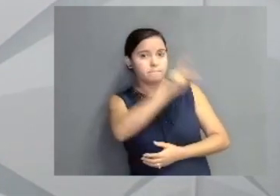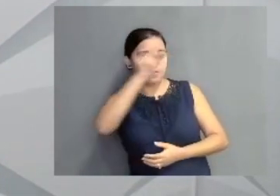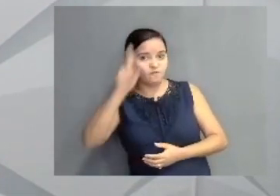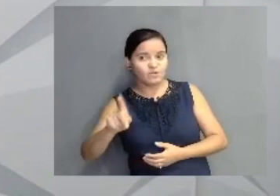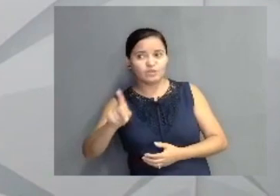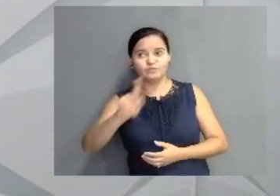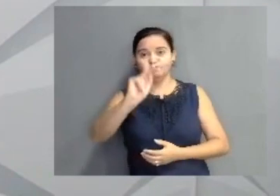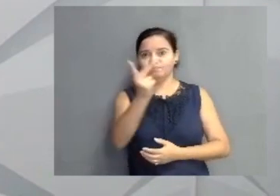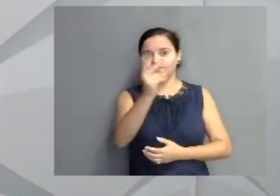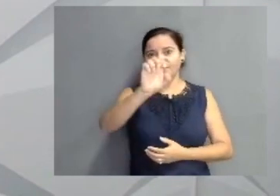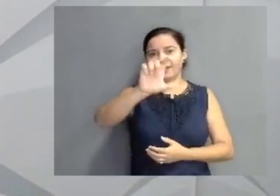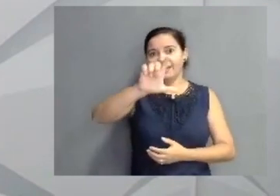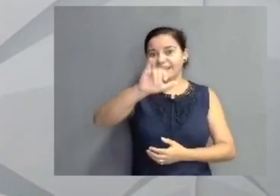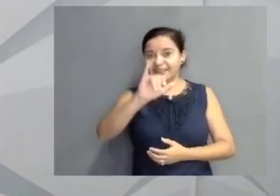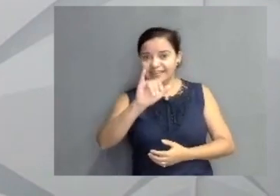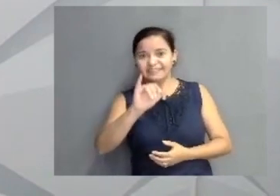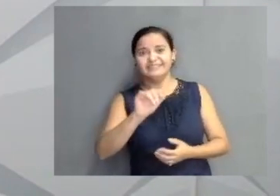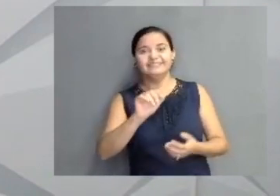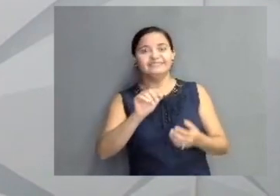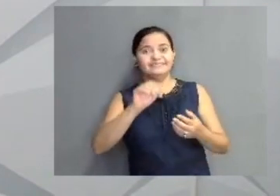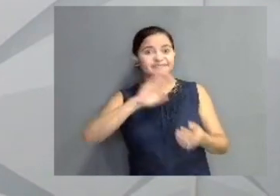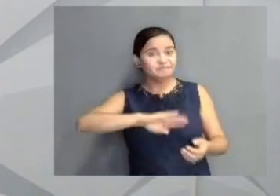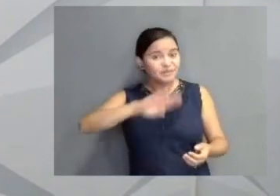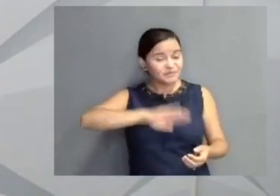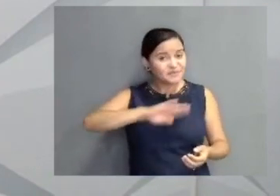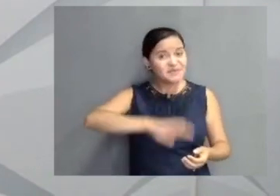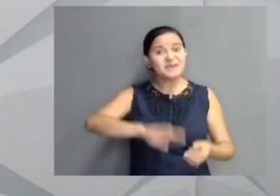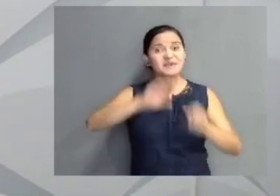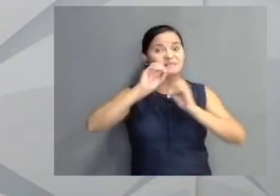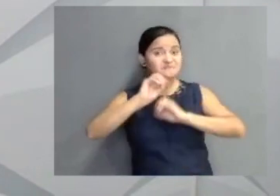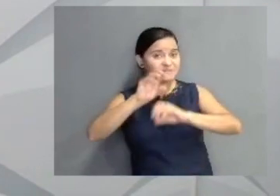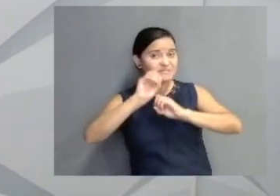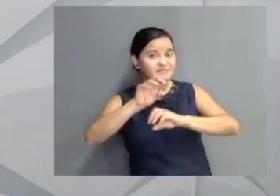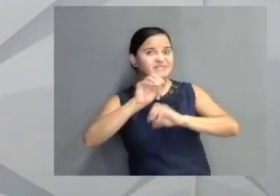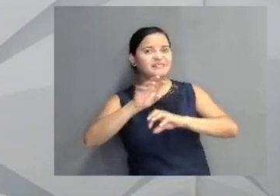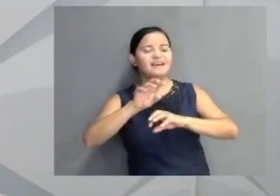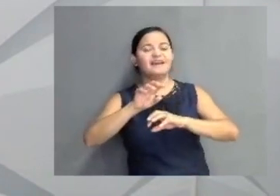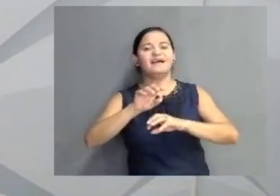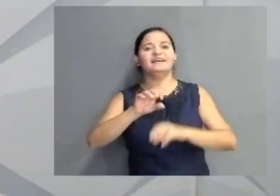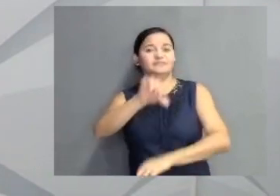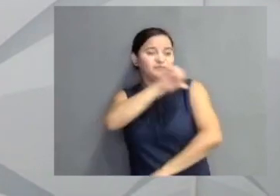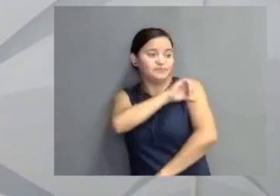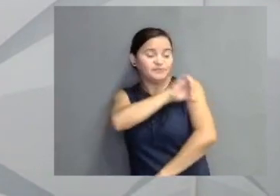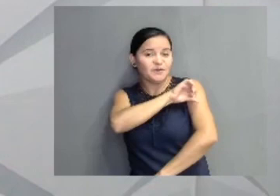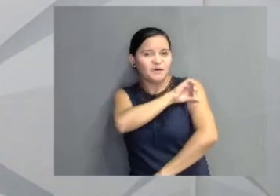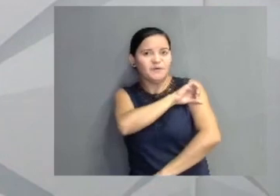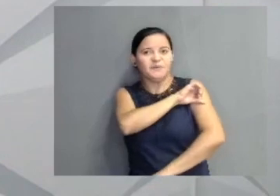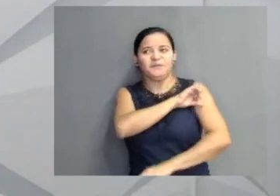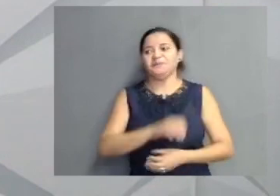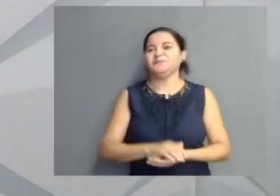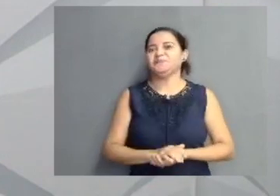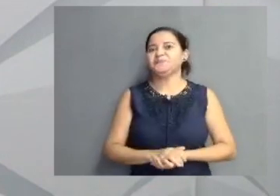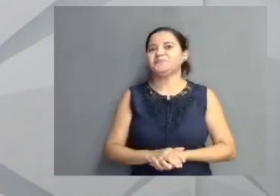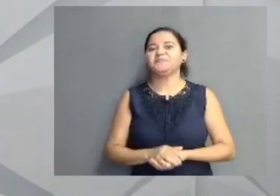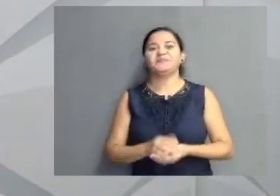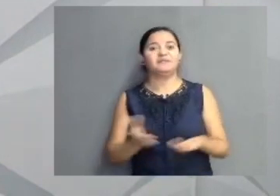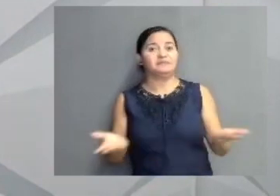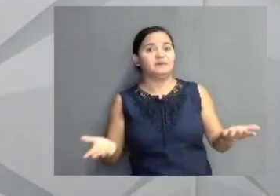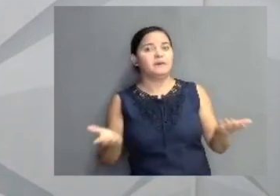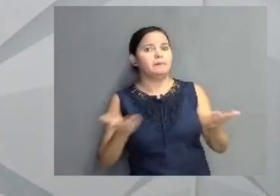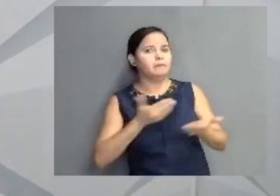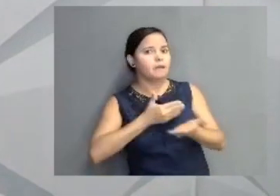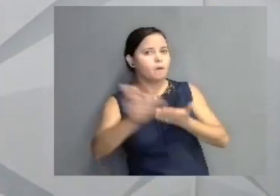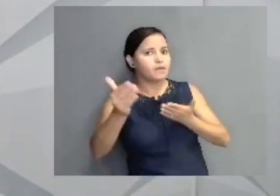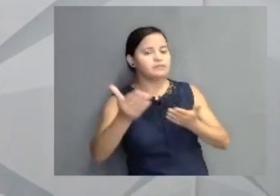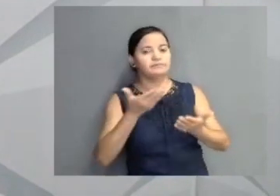Andrade, tá? E vou estar com vocês nessa aula de língua portuguesa para as turminhas aí do 9º ano do ensino fundamental. Para a gente iniciar a